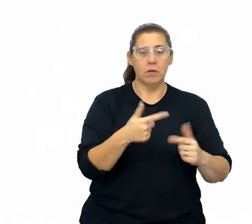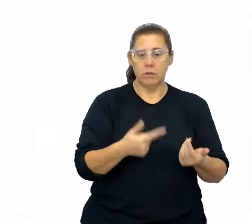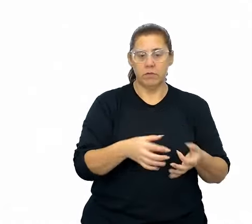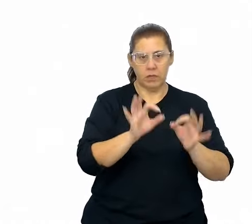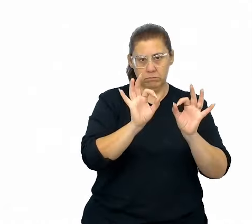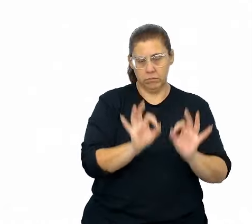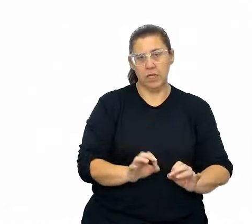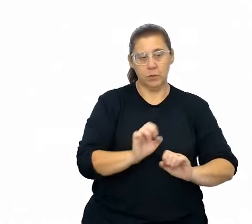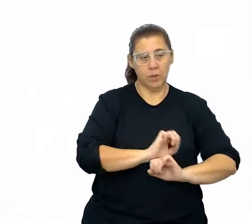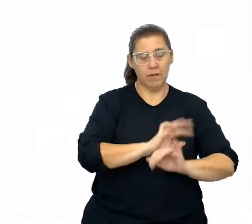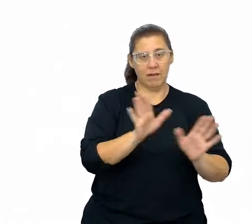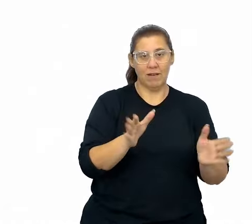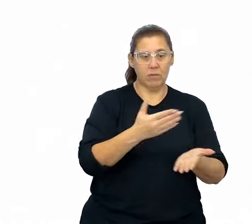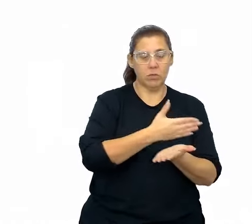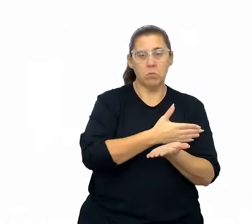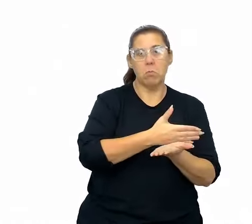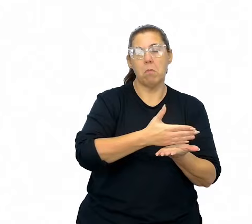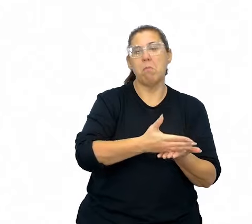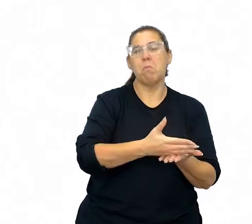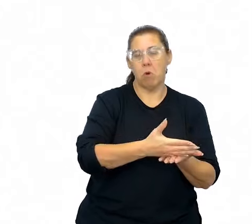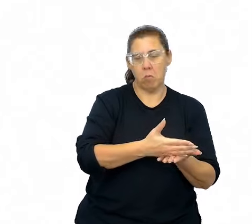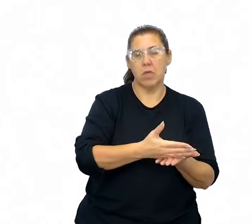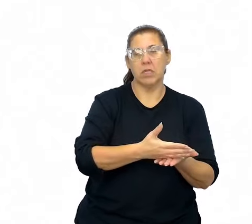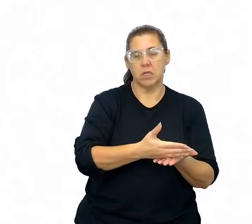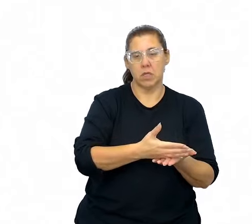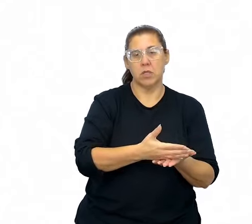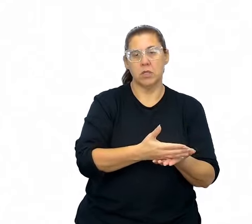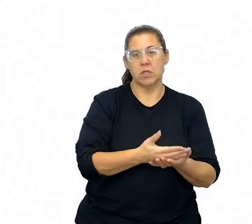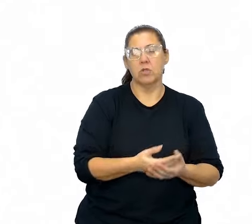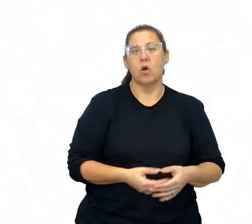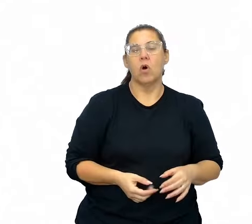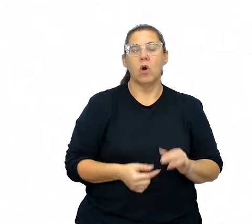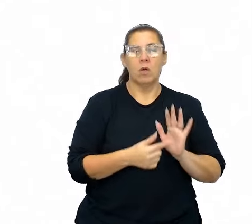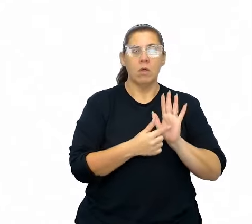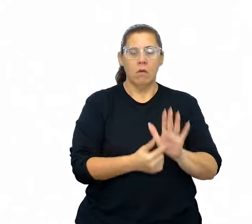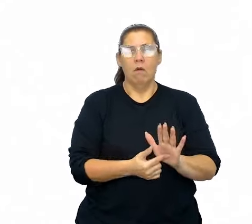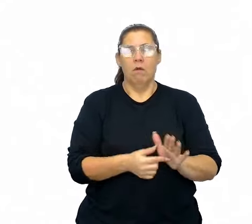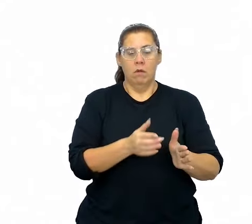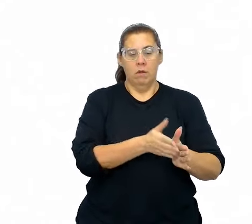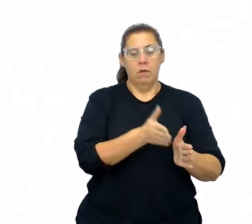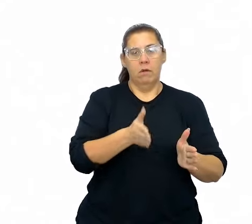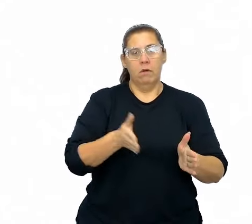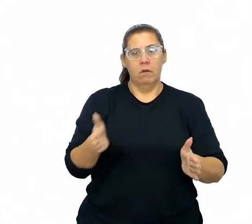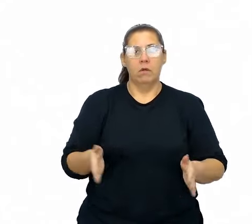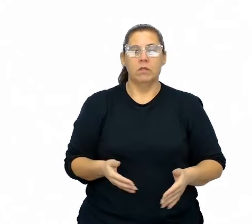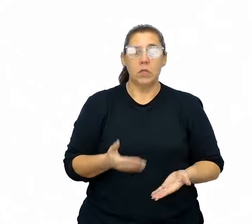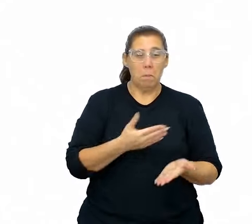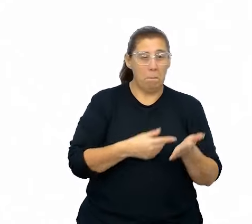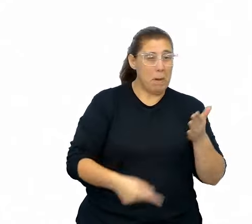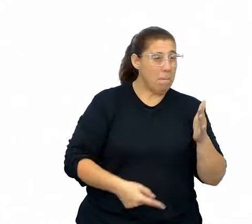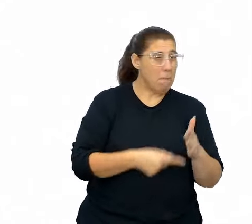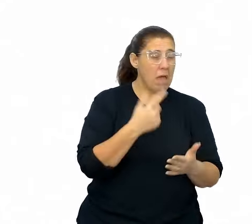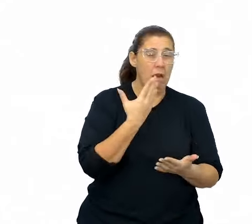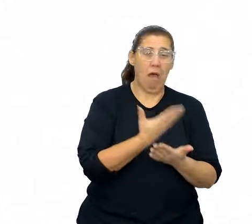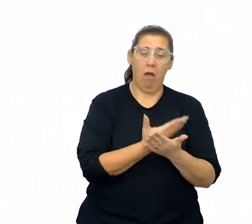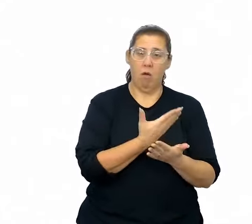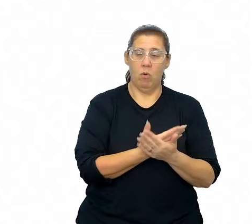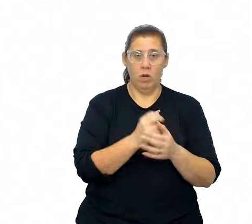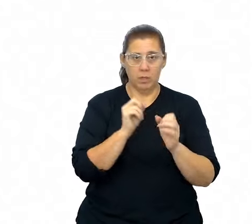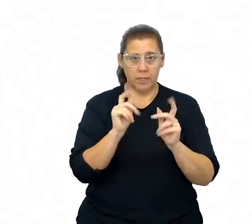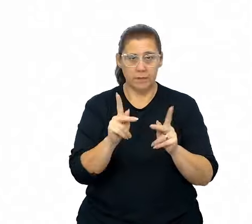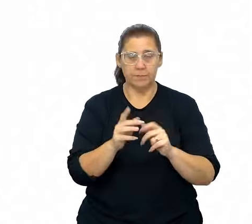definido desde o momento em que você apresentar a sequência, desde a primeira aula,